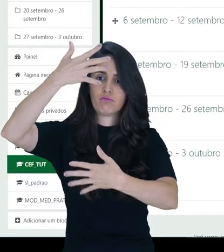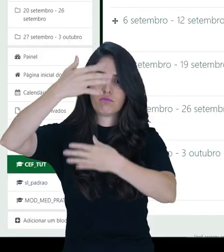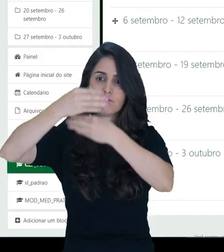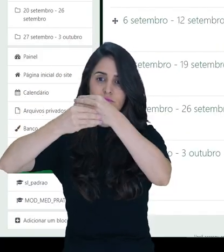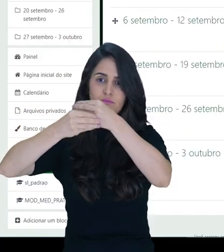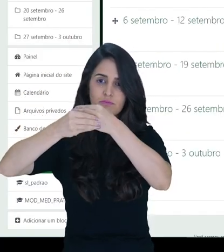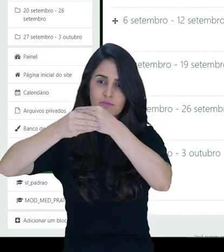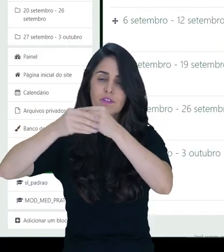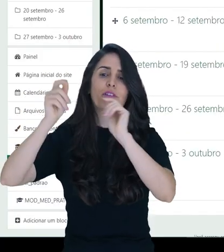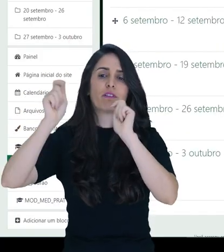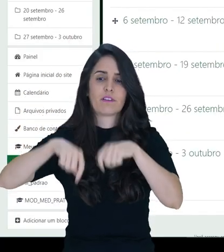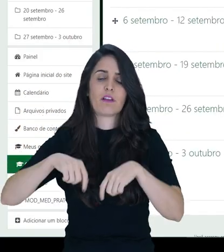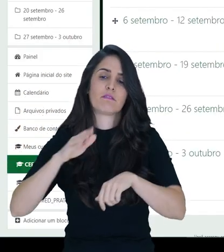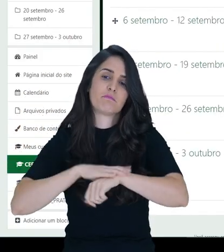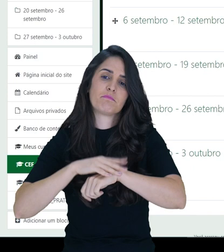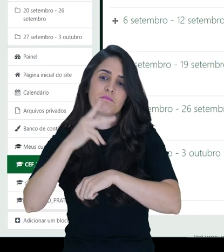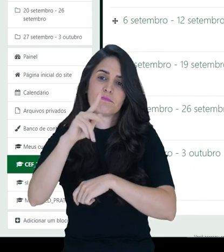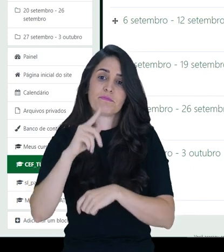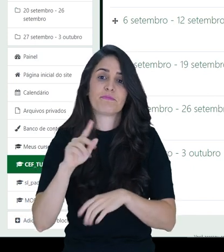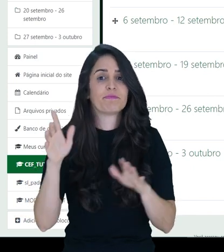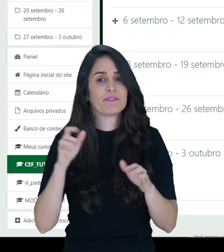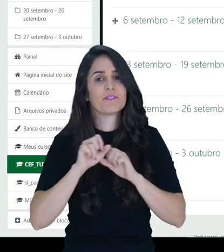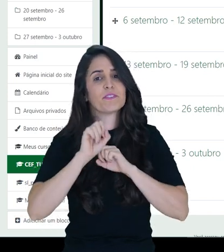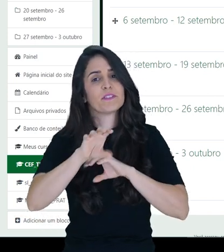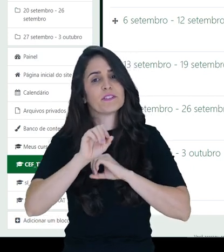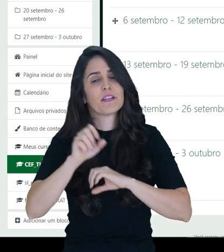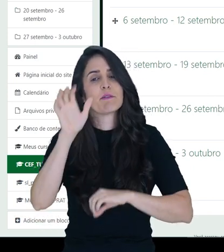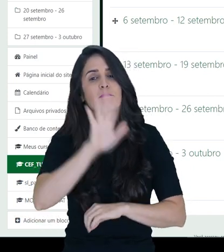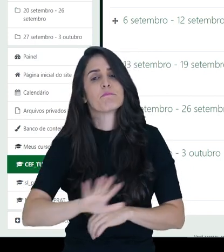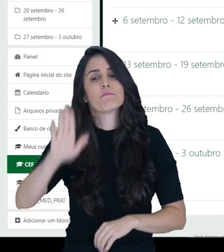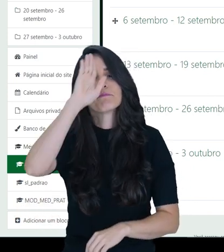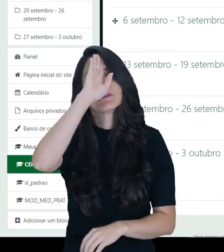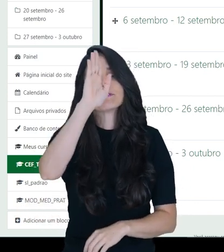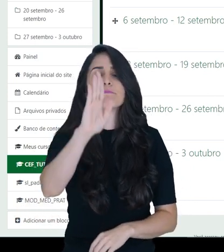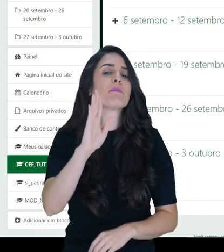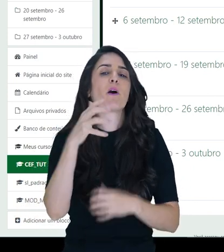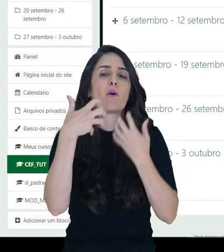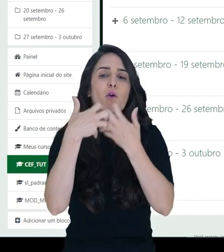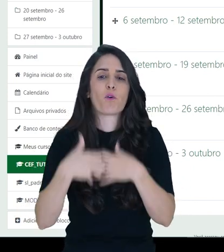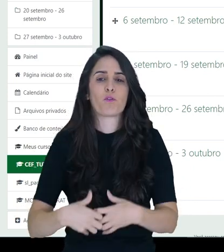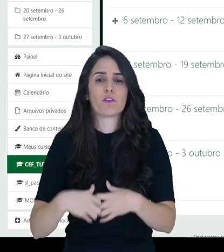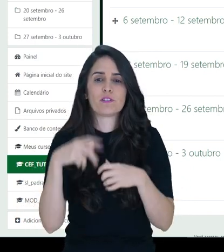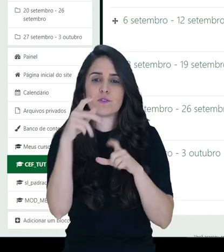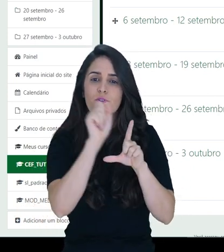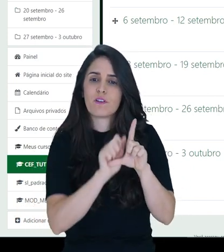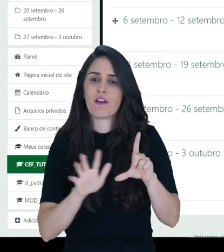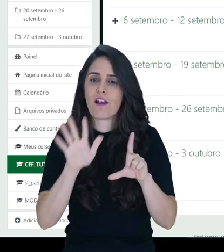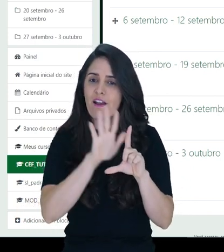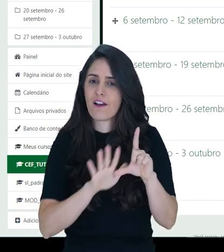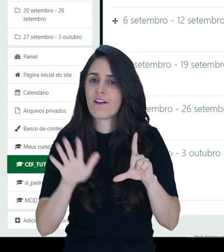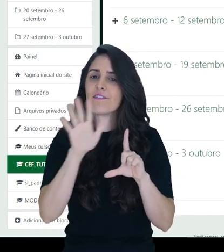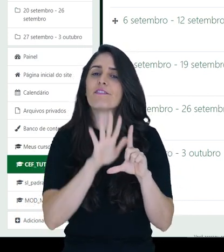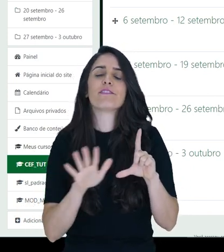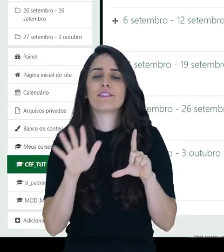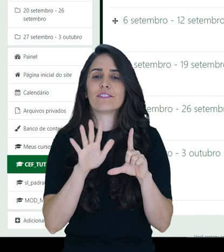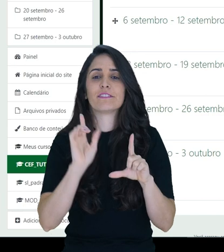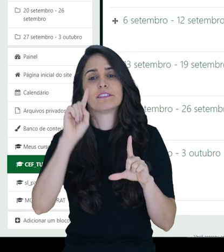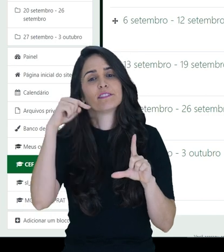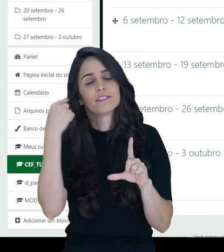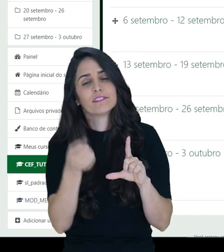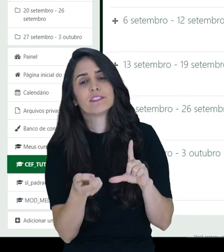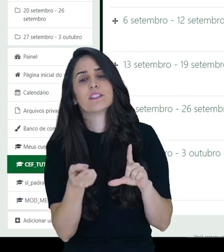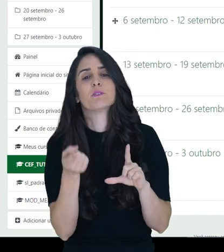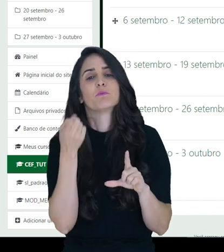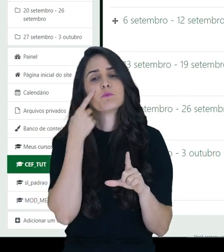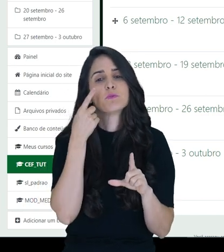então essas foram as principais configurações Gerais e básicas para sua sala virtual e nós vamos